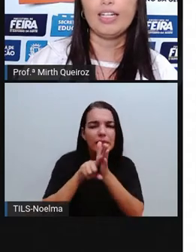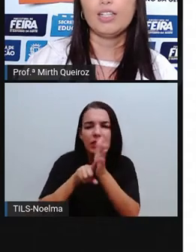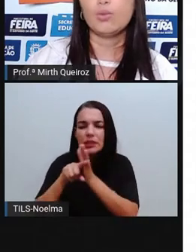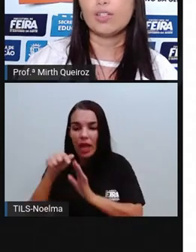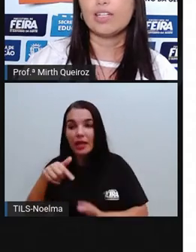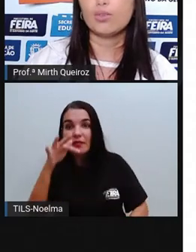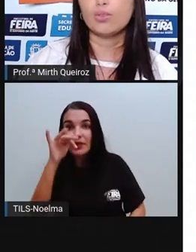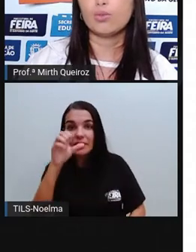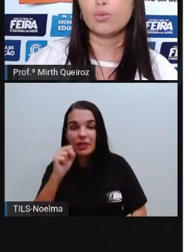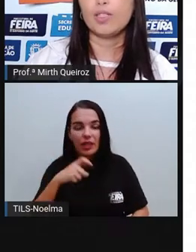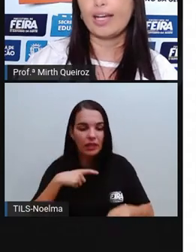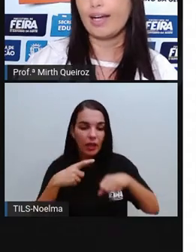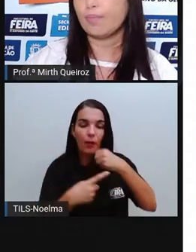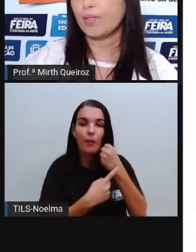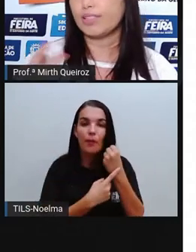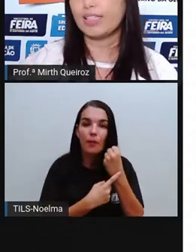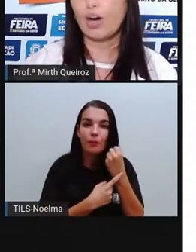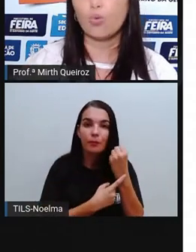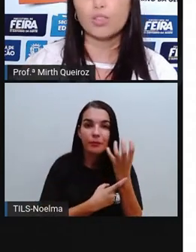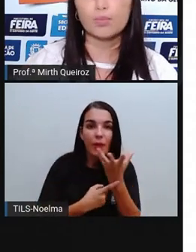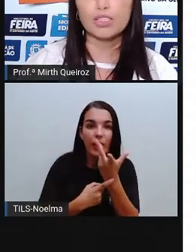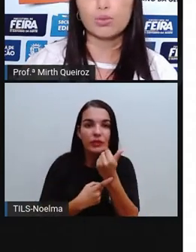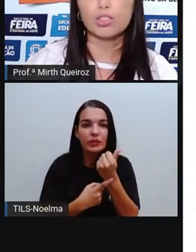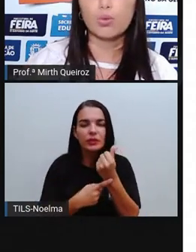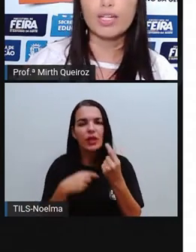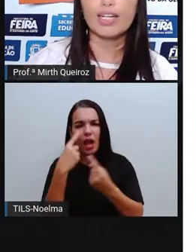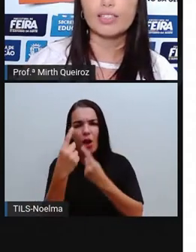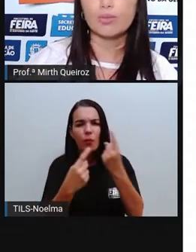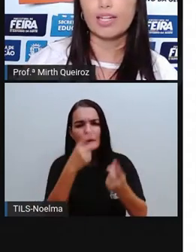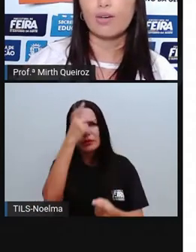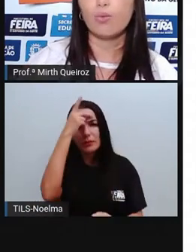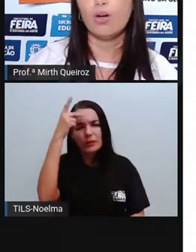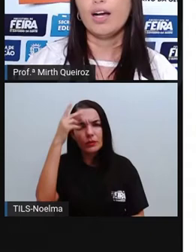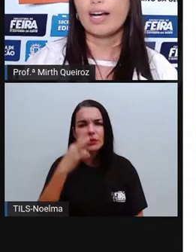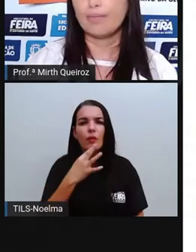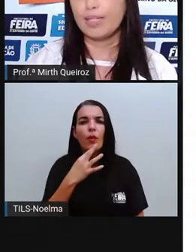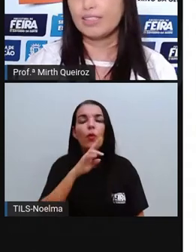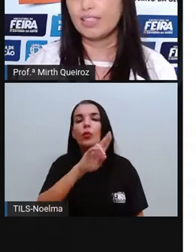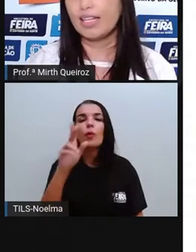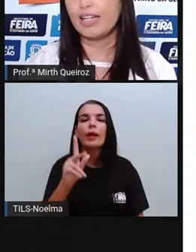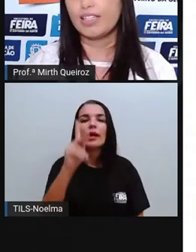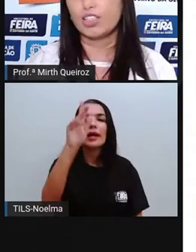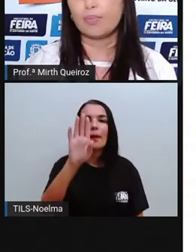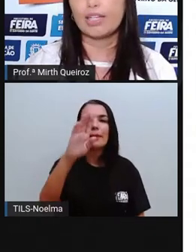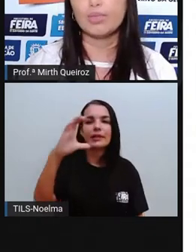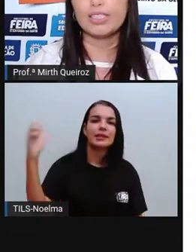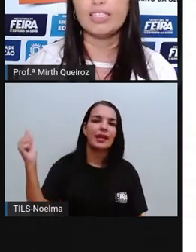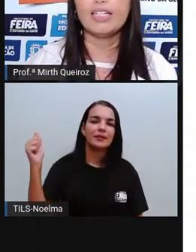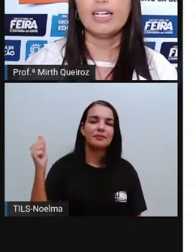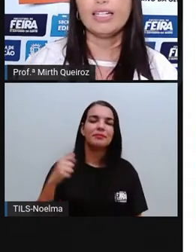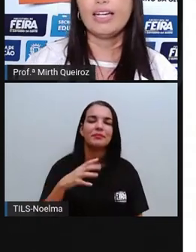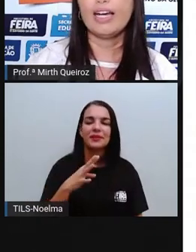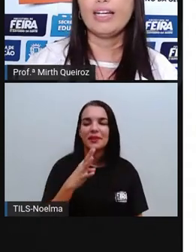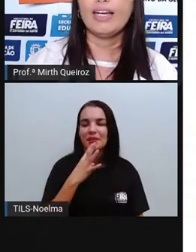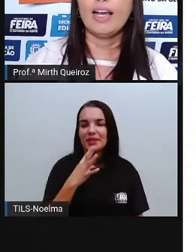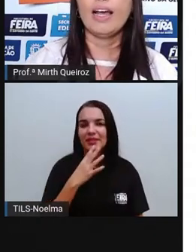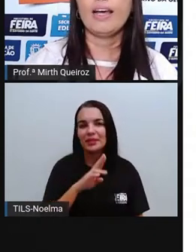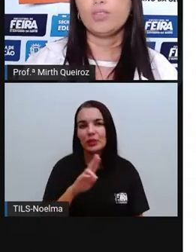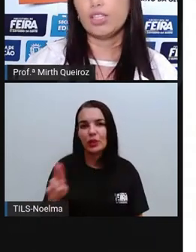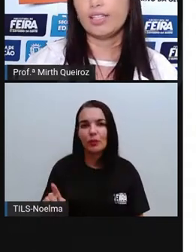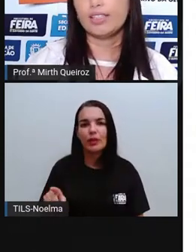ele no canal do YouTube, né? Pode ser que algumas pessoas conheçam, que é o Cabeça, né? Ele é chamado assim, que